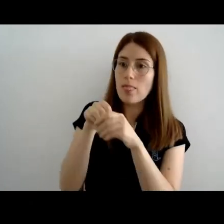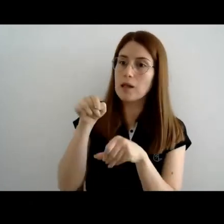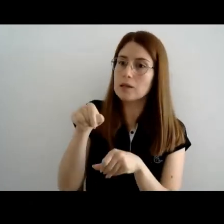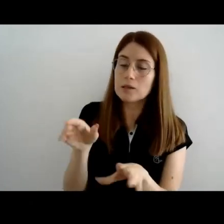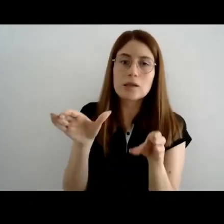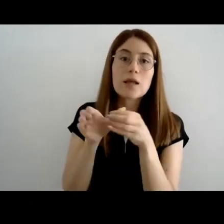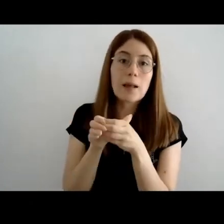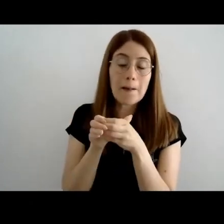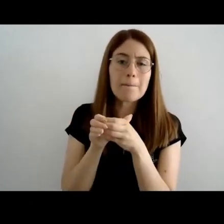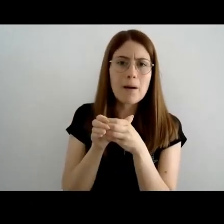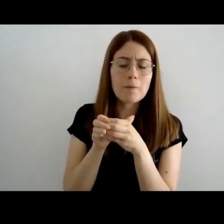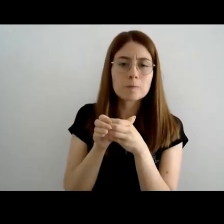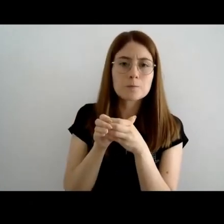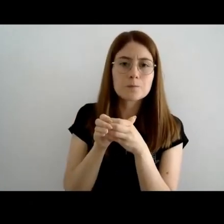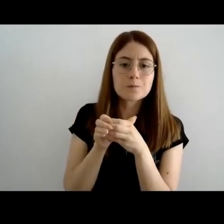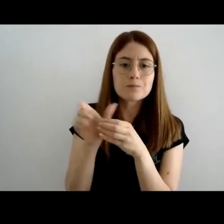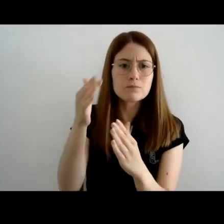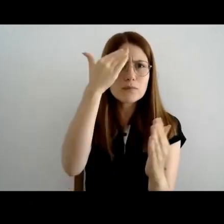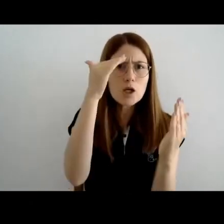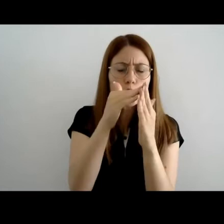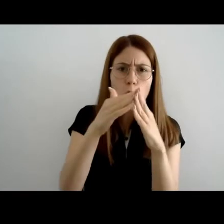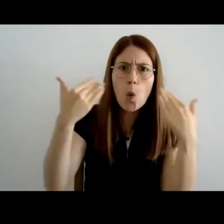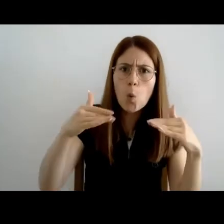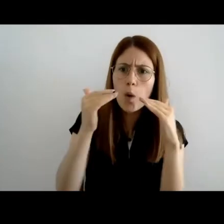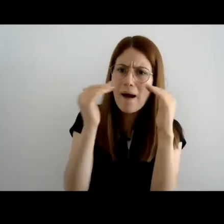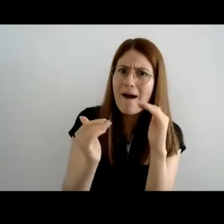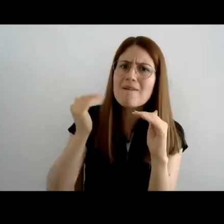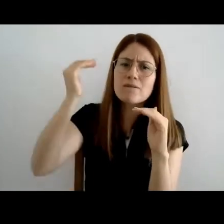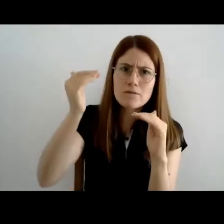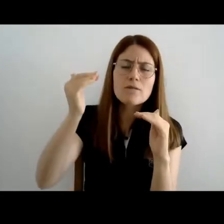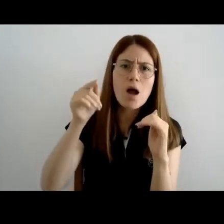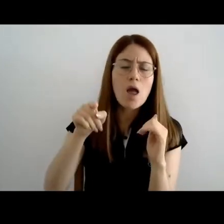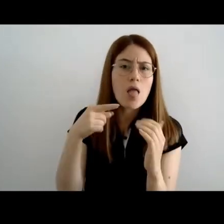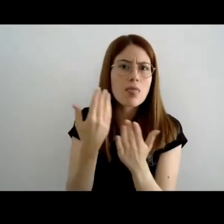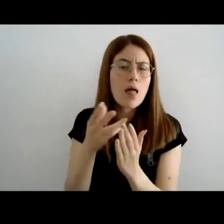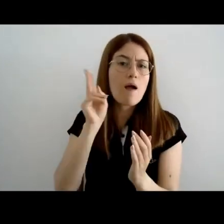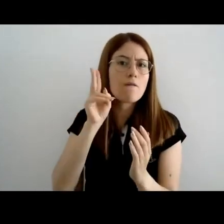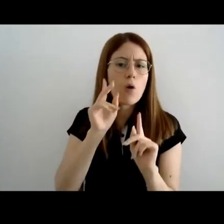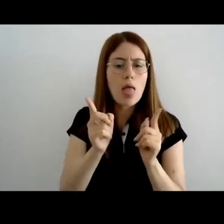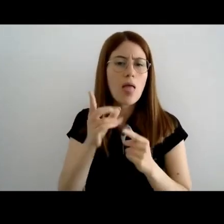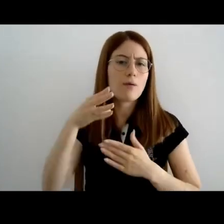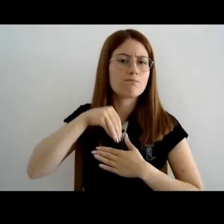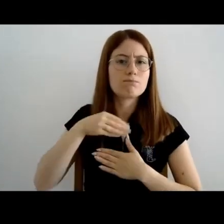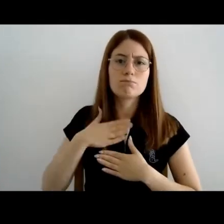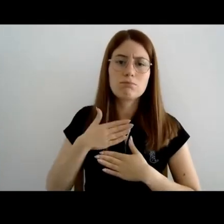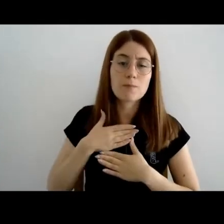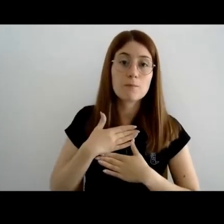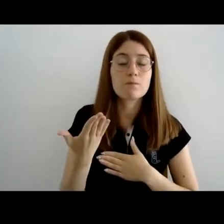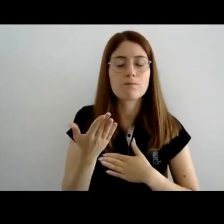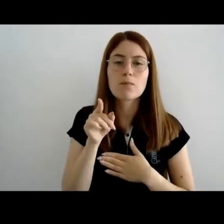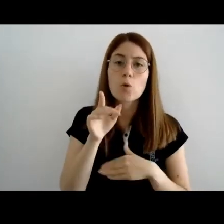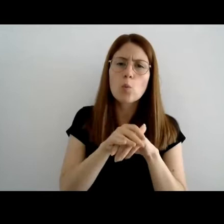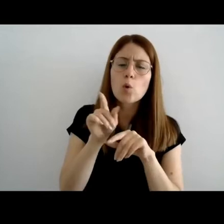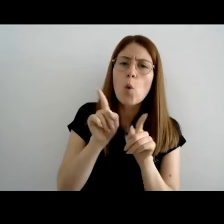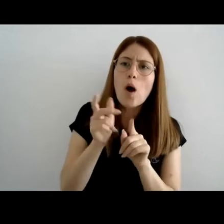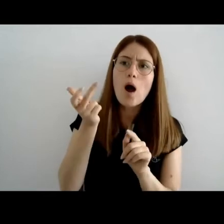equipa que produz resultados claramente acima da média é um valor em si mesmo. E, portanto, o